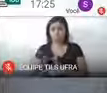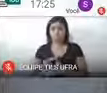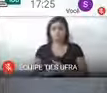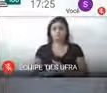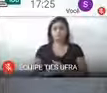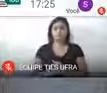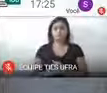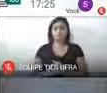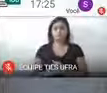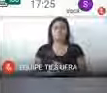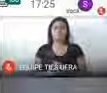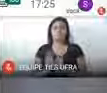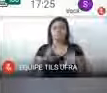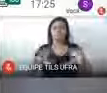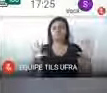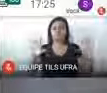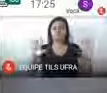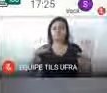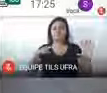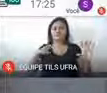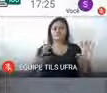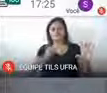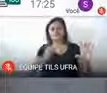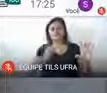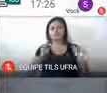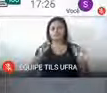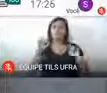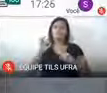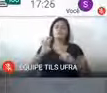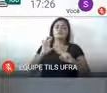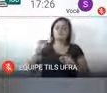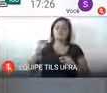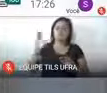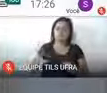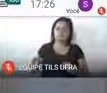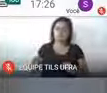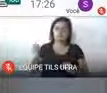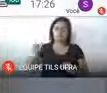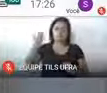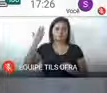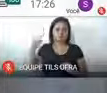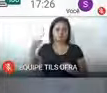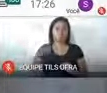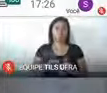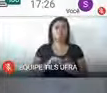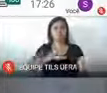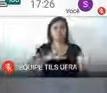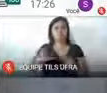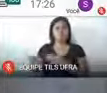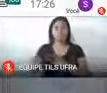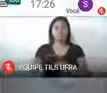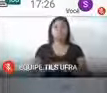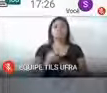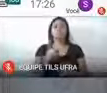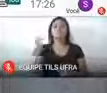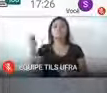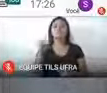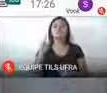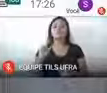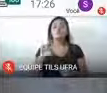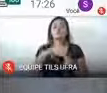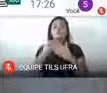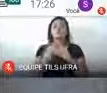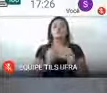também para as suas práticas religiosas na atualidade. E essa comunidade que tem predominância de culto de